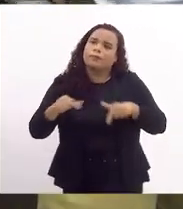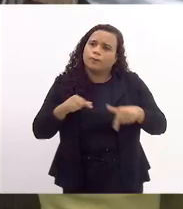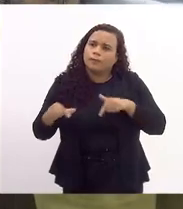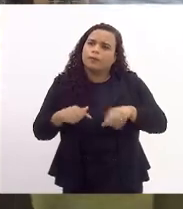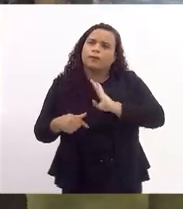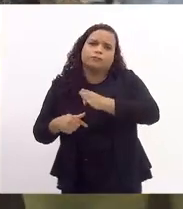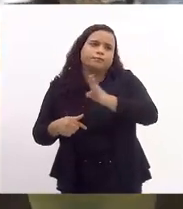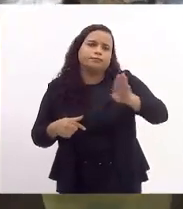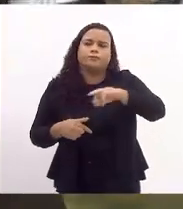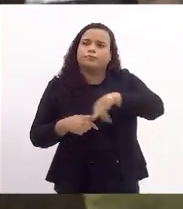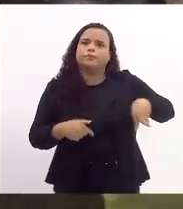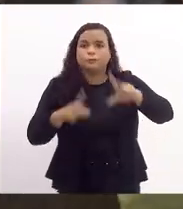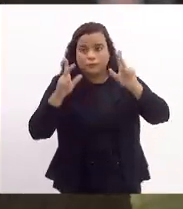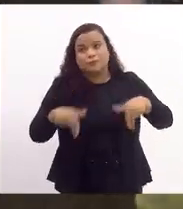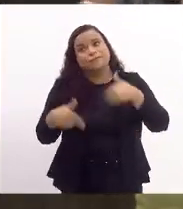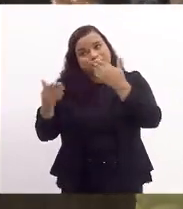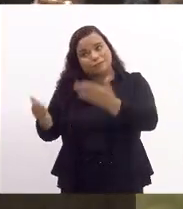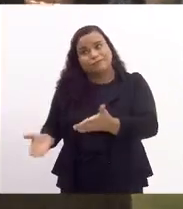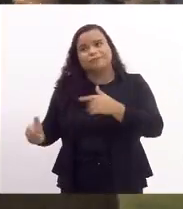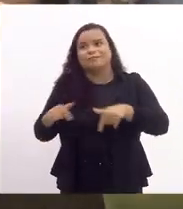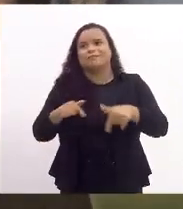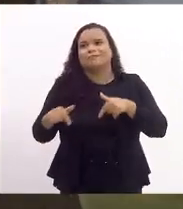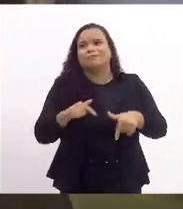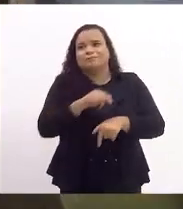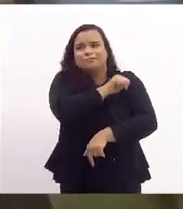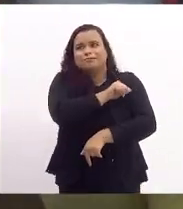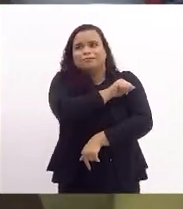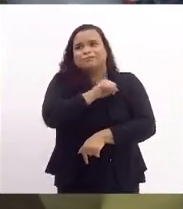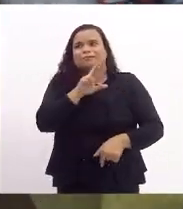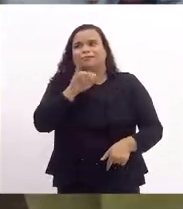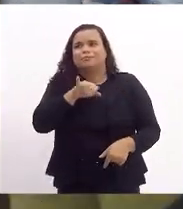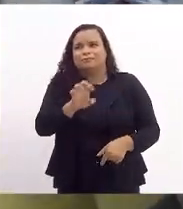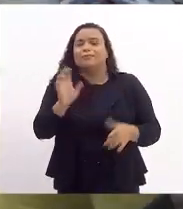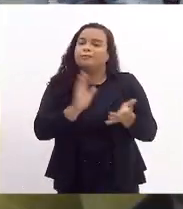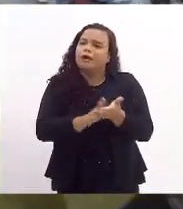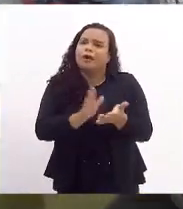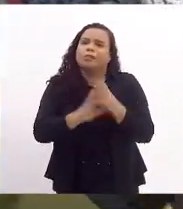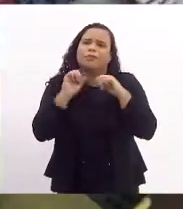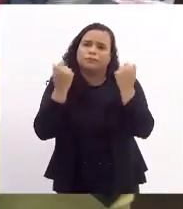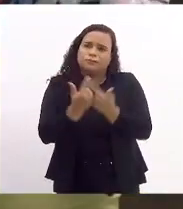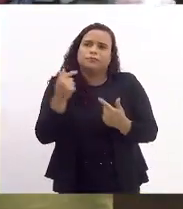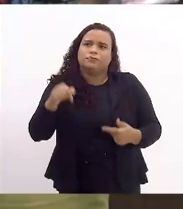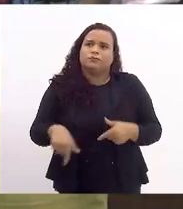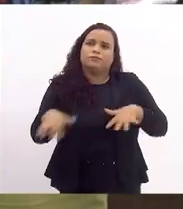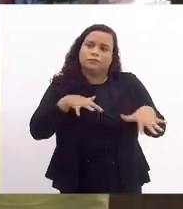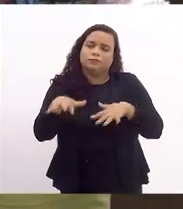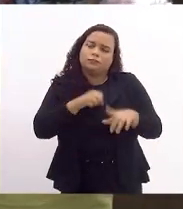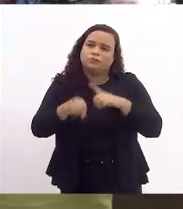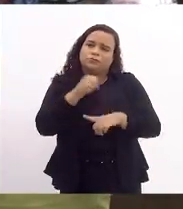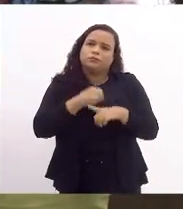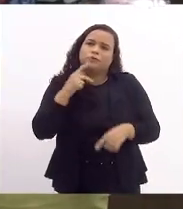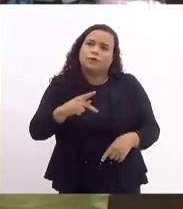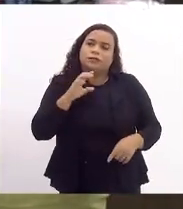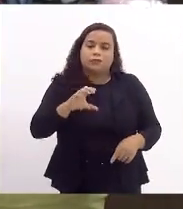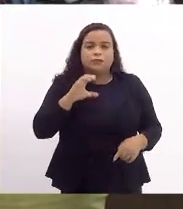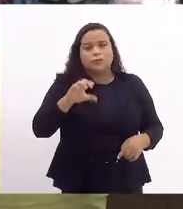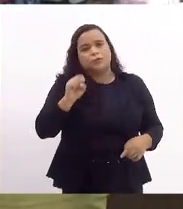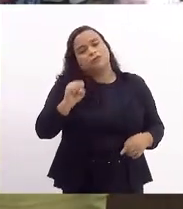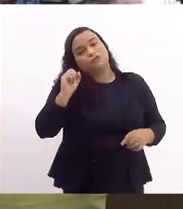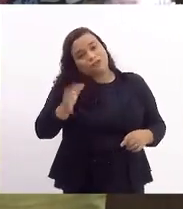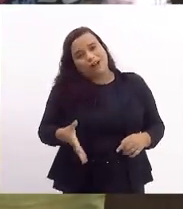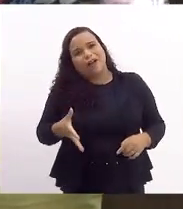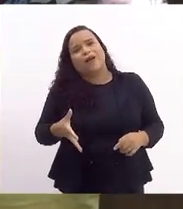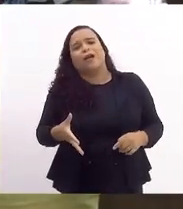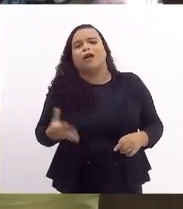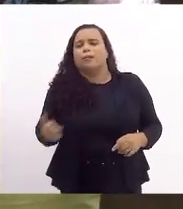nessa cidade de saúde como você excelência o tanto parabéns a assembleia Parabéns ao movimento social PCs já muito